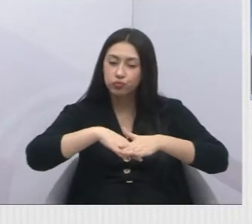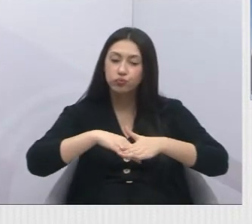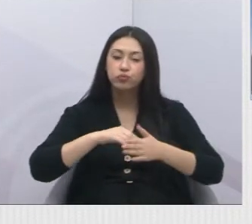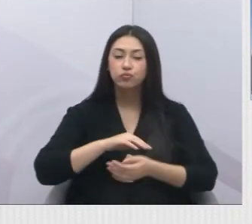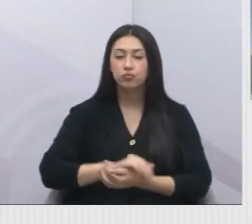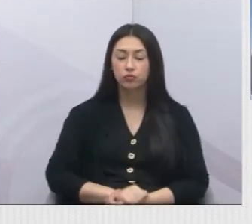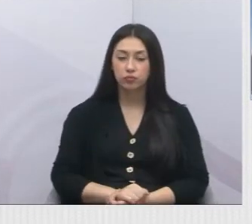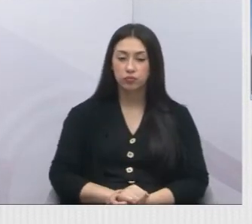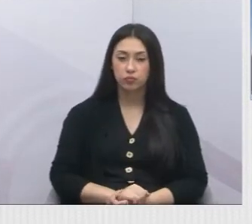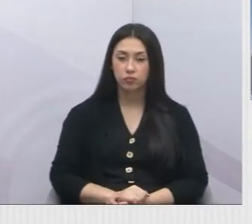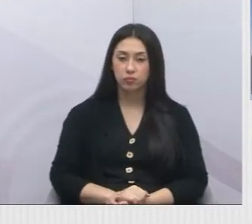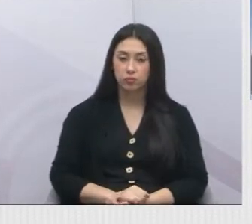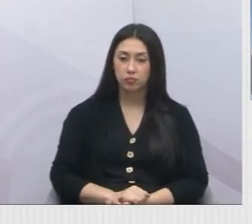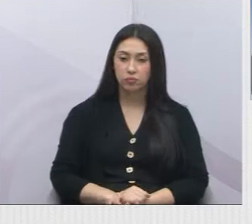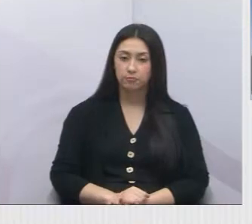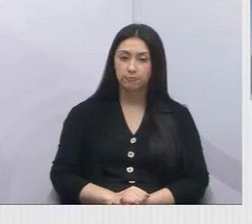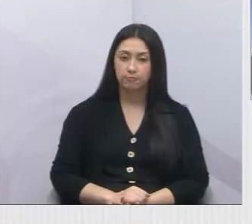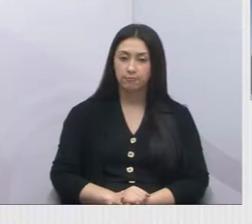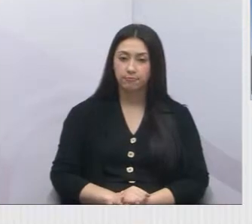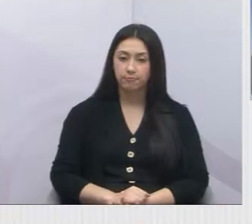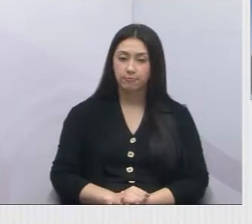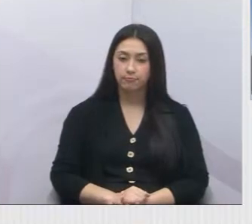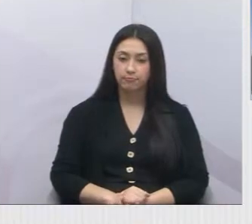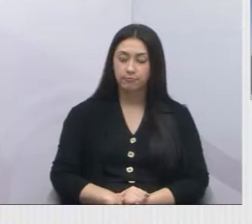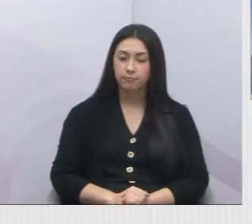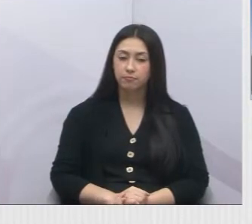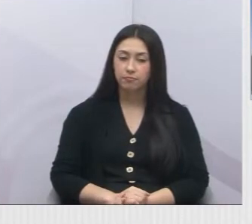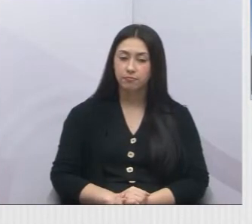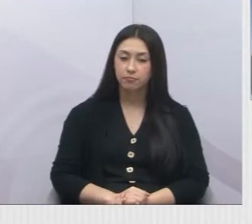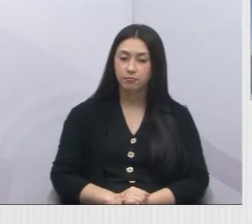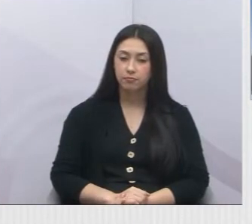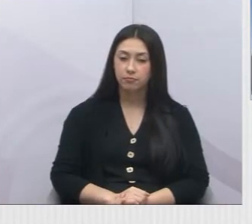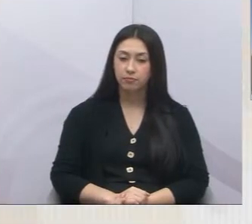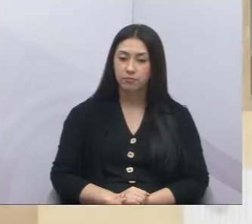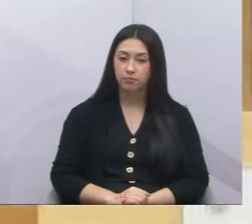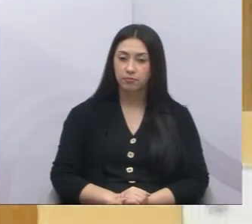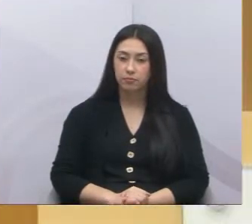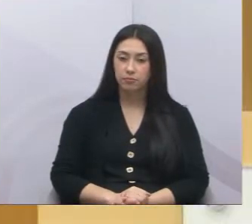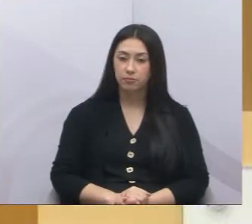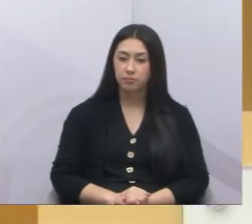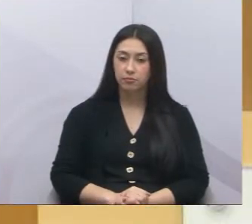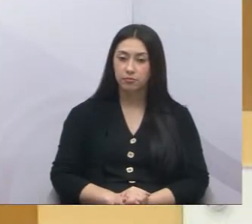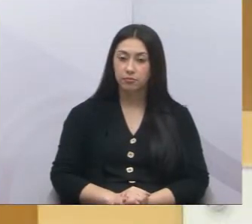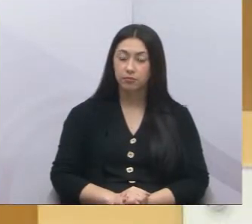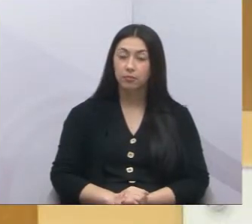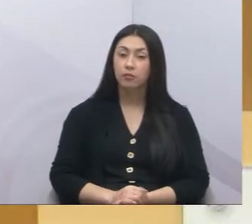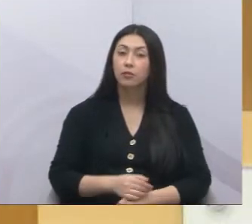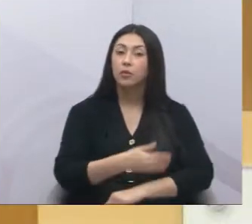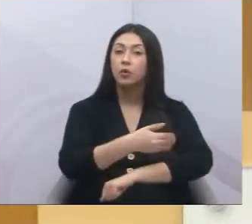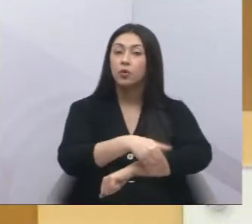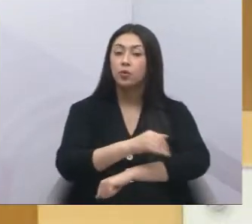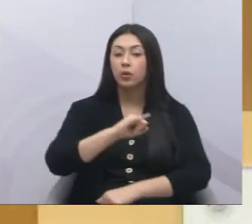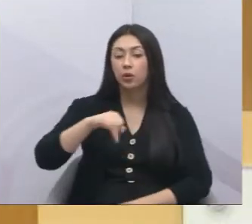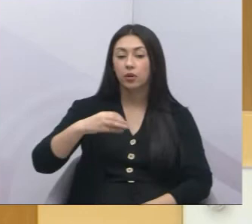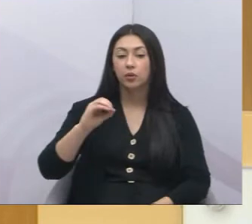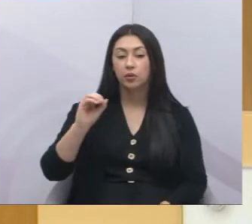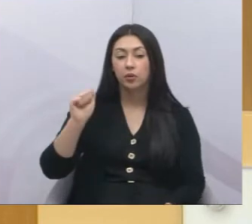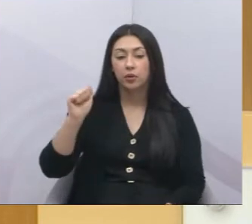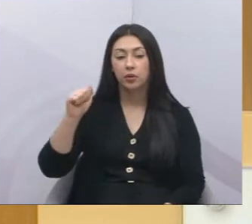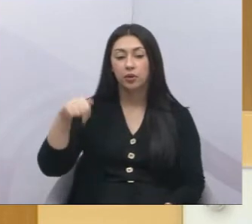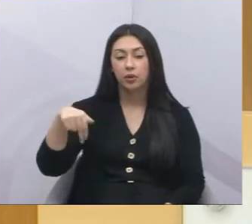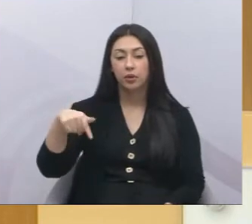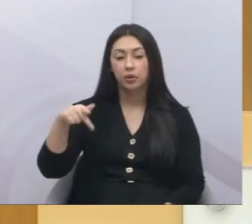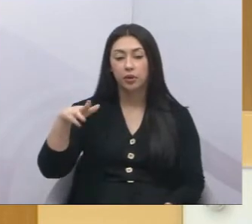próxima? Ah, não, pode voltar. Pode voltar para mim. O Educa Mais fica na rua Joaquim Machado